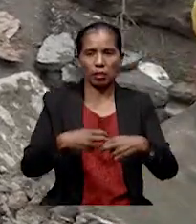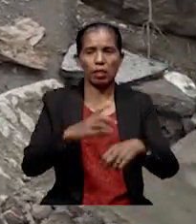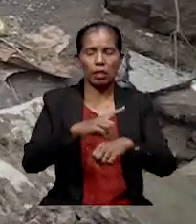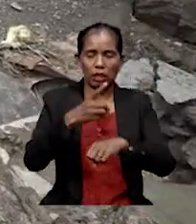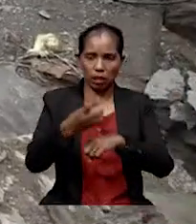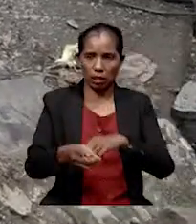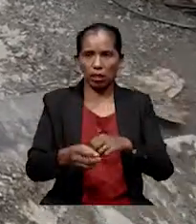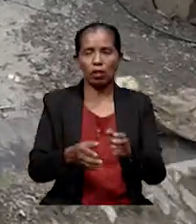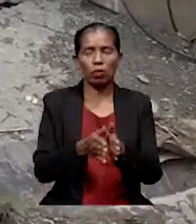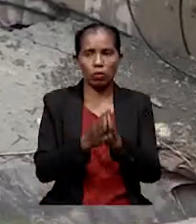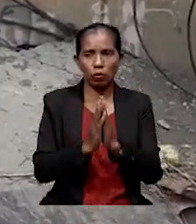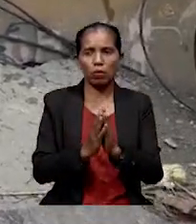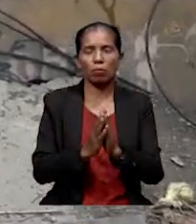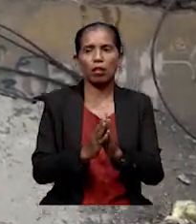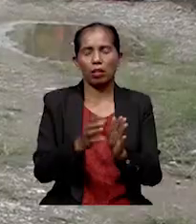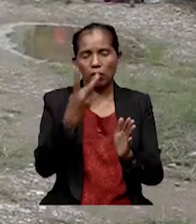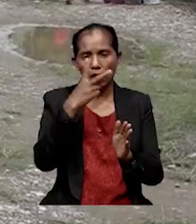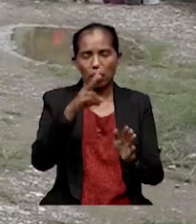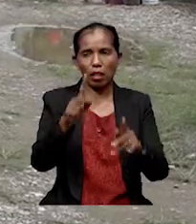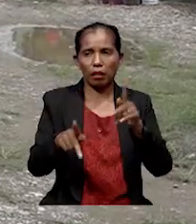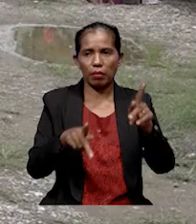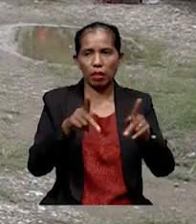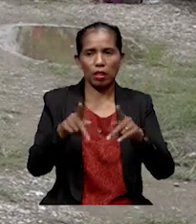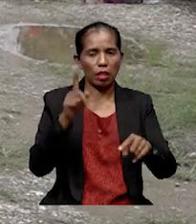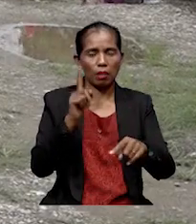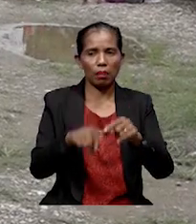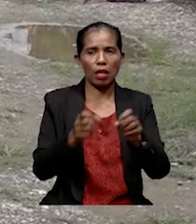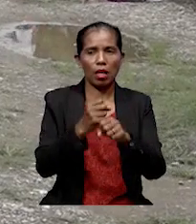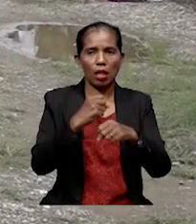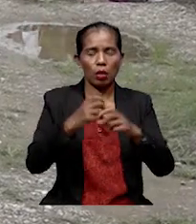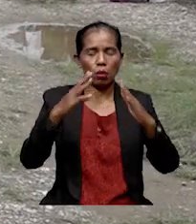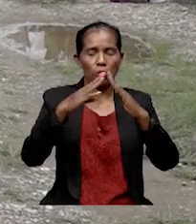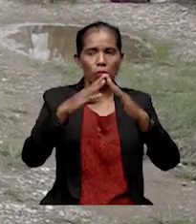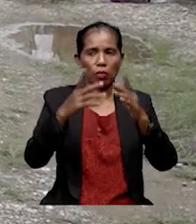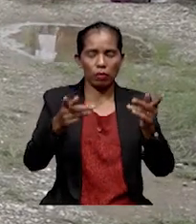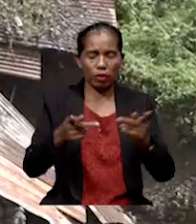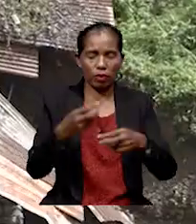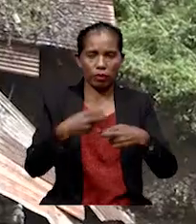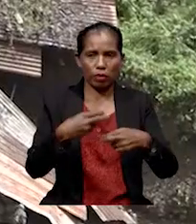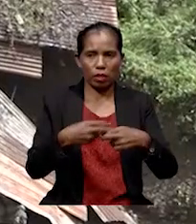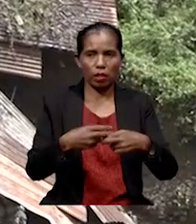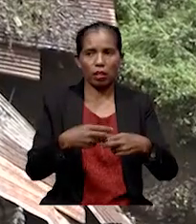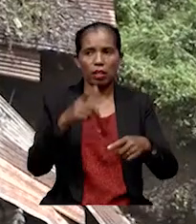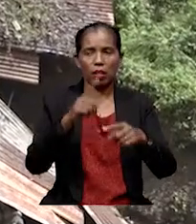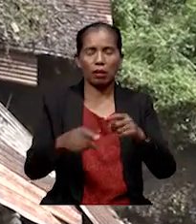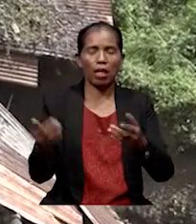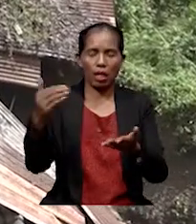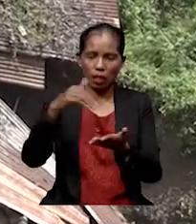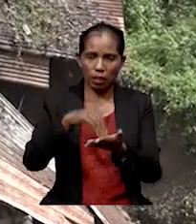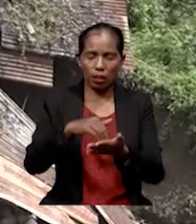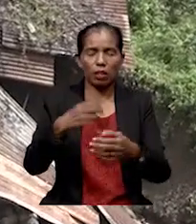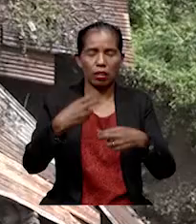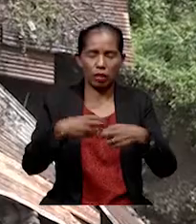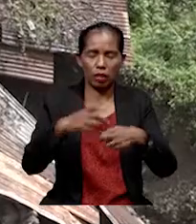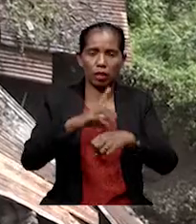husu autoridade lokal atu kontrola komunidade hodi labele hari uma iha fatin risco sirane. Nune labele repetatan desastre